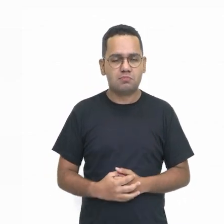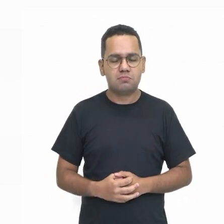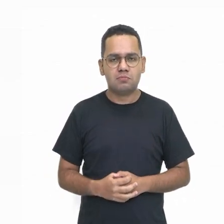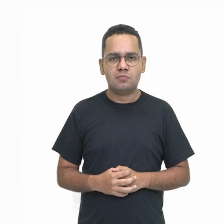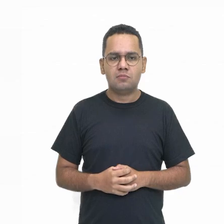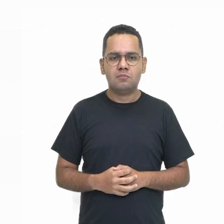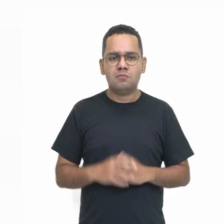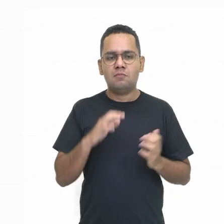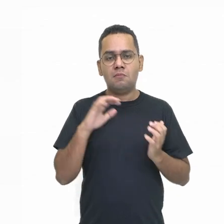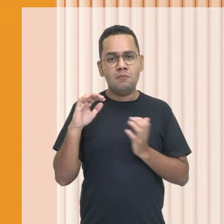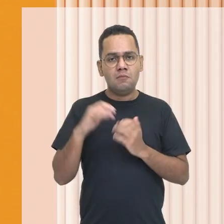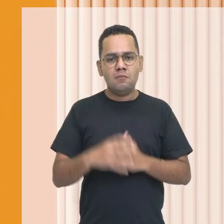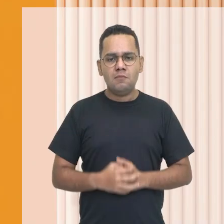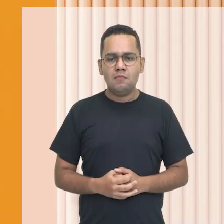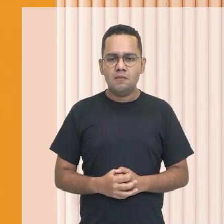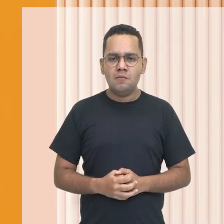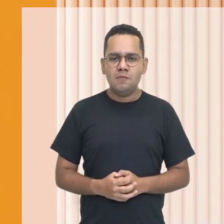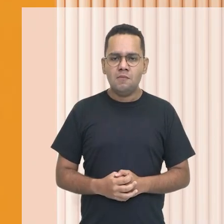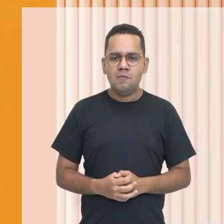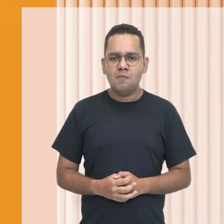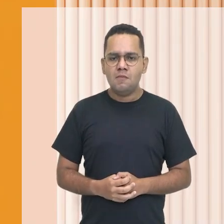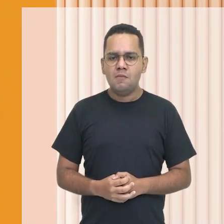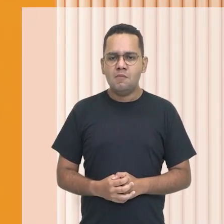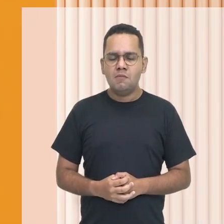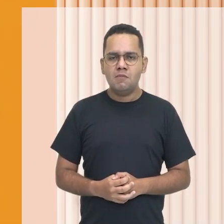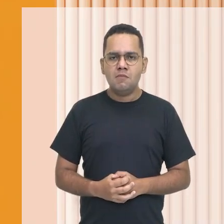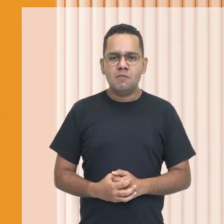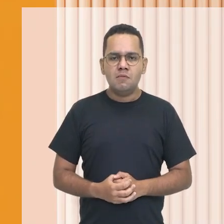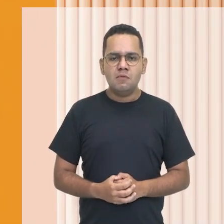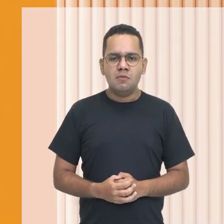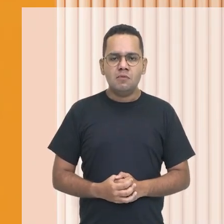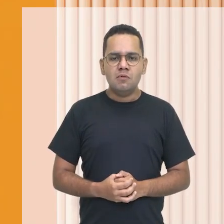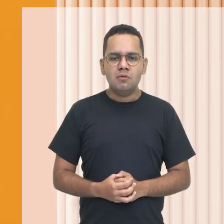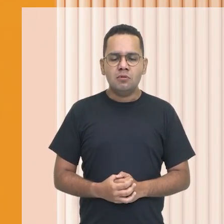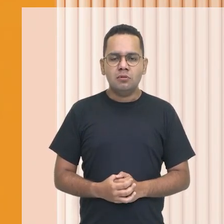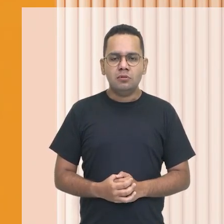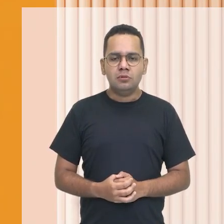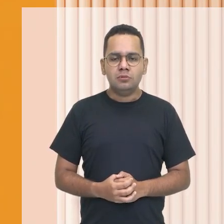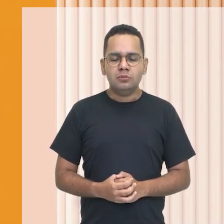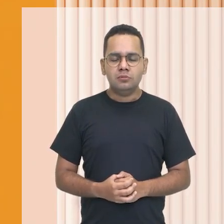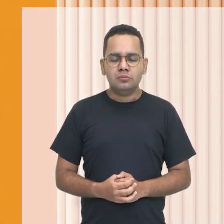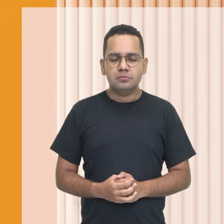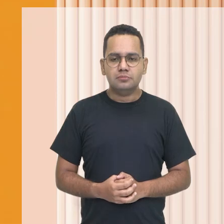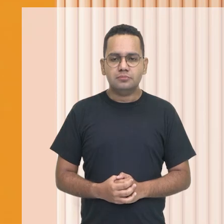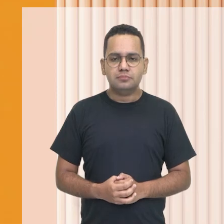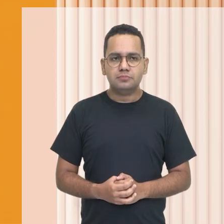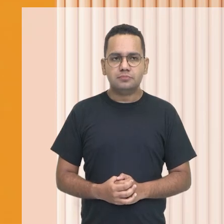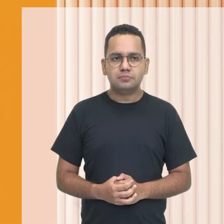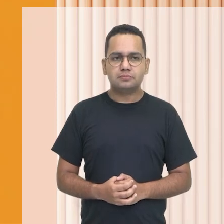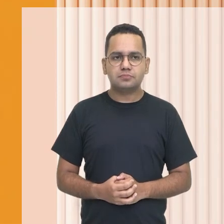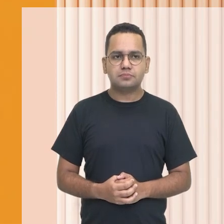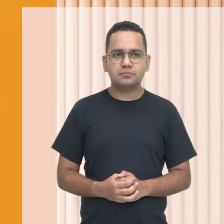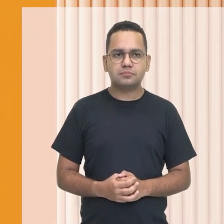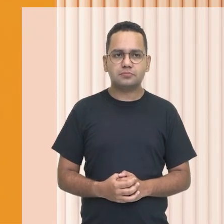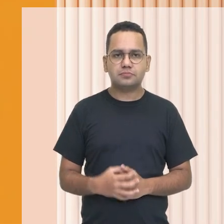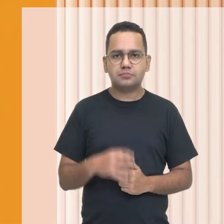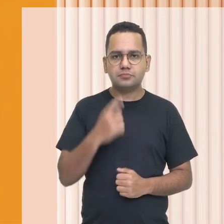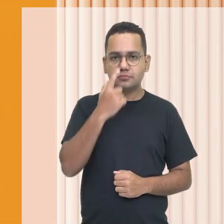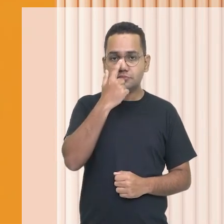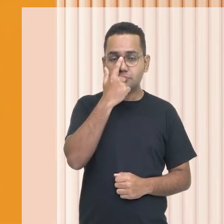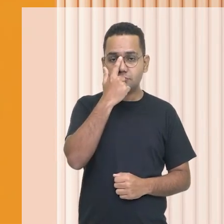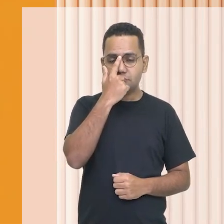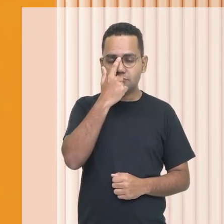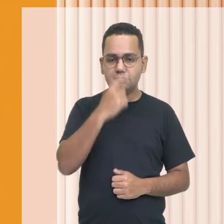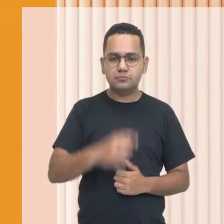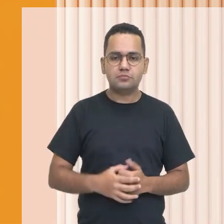do Brasil, afinal de contas, né, se você resgatar aí na memória, você vai lembrar que o